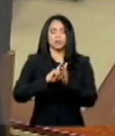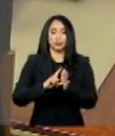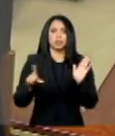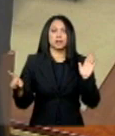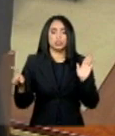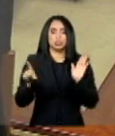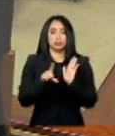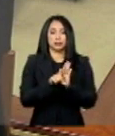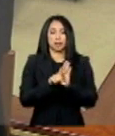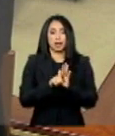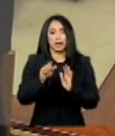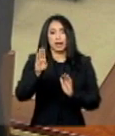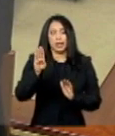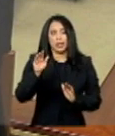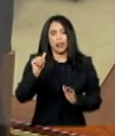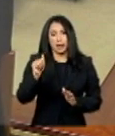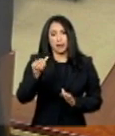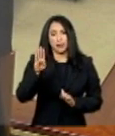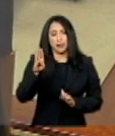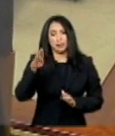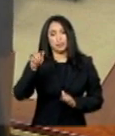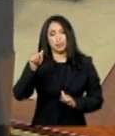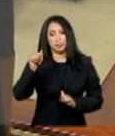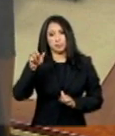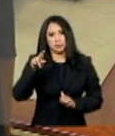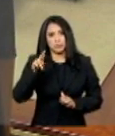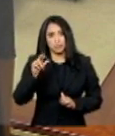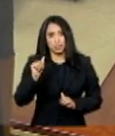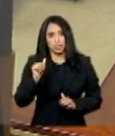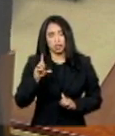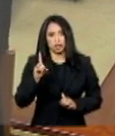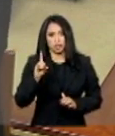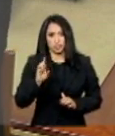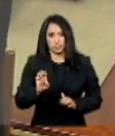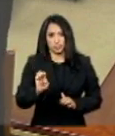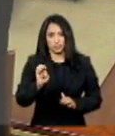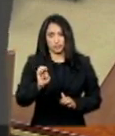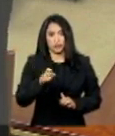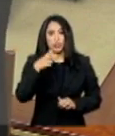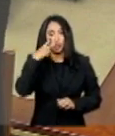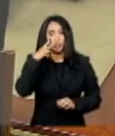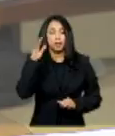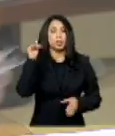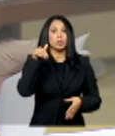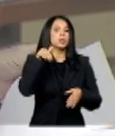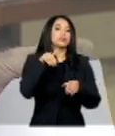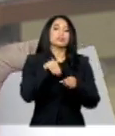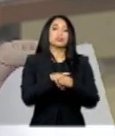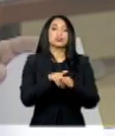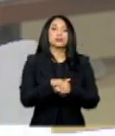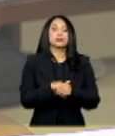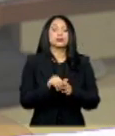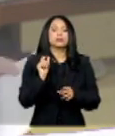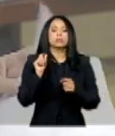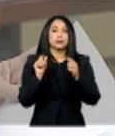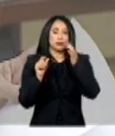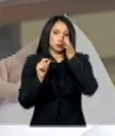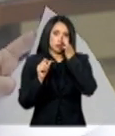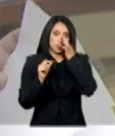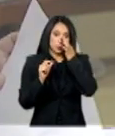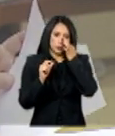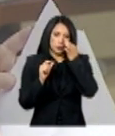abradee eu colho aqui do voto a seguinte passagem